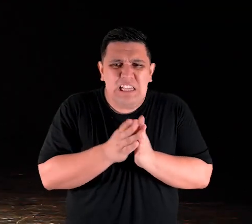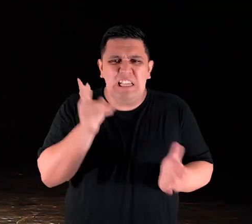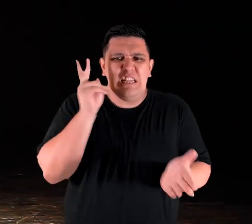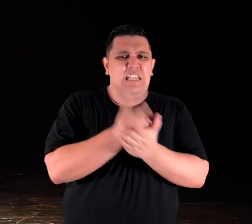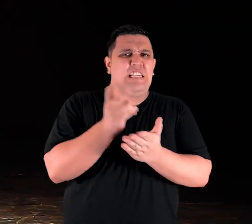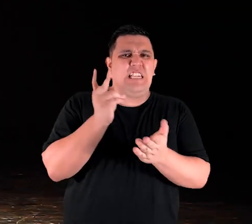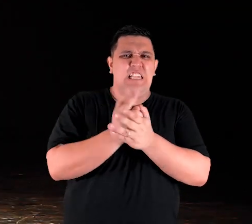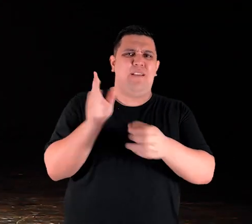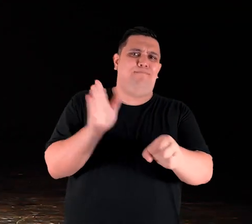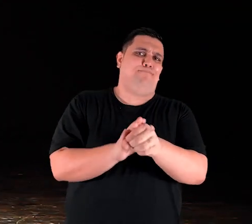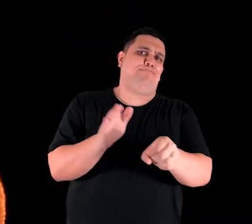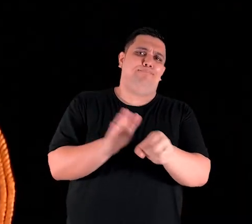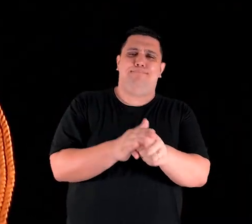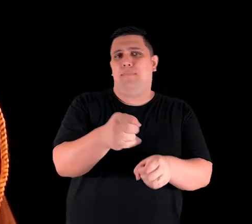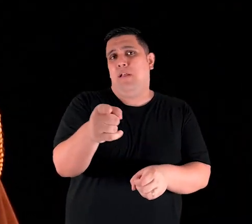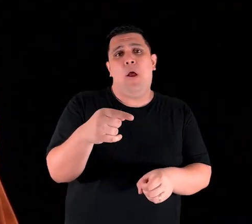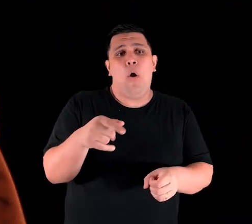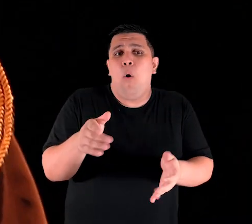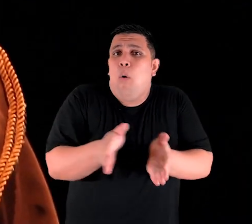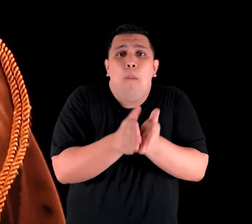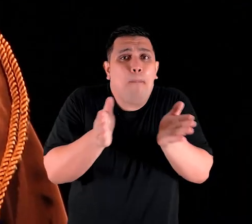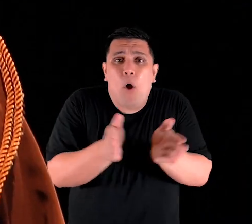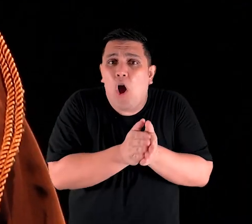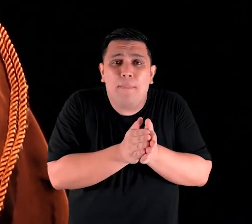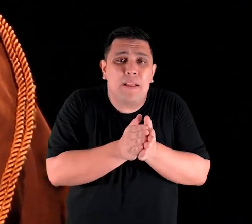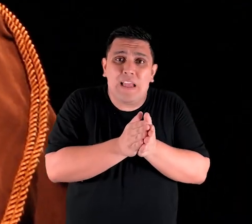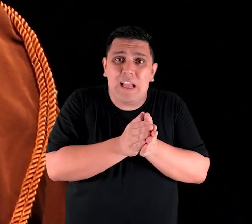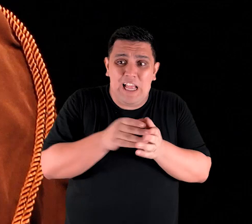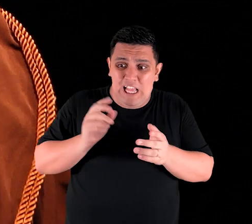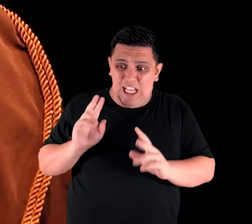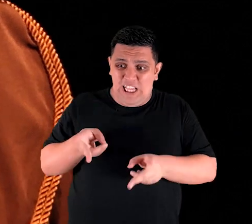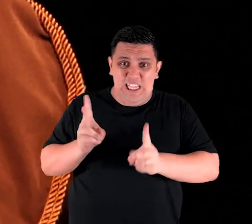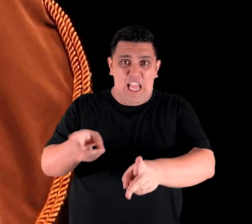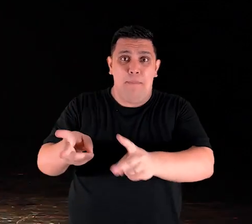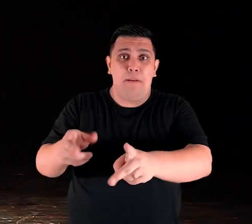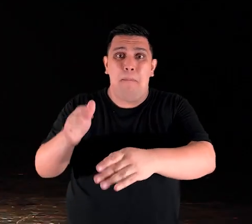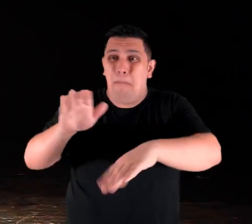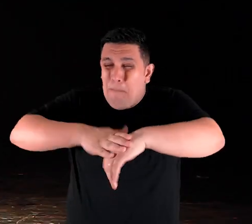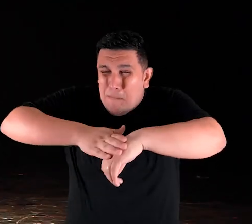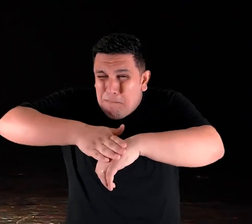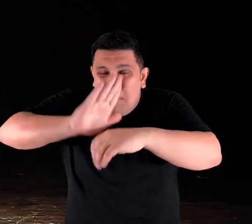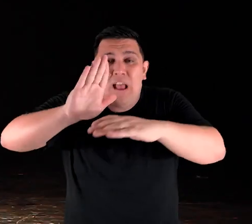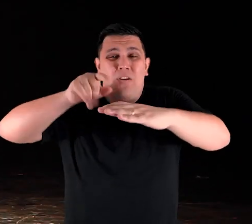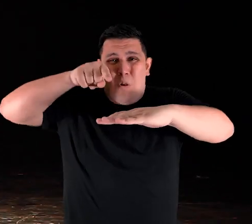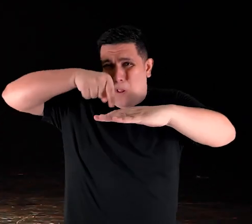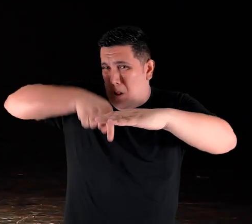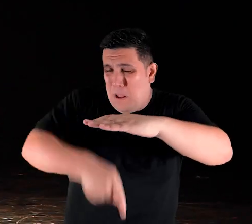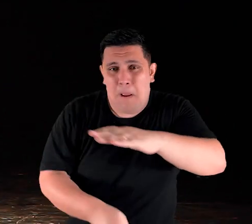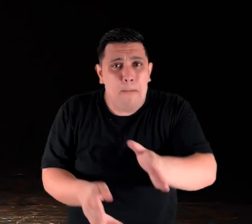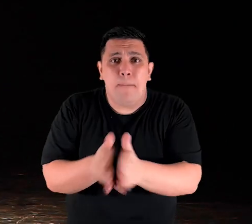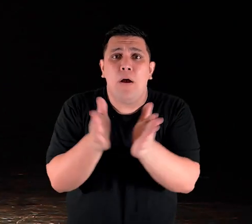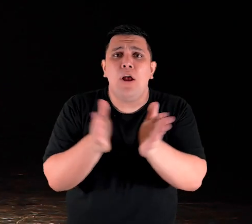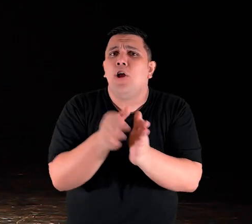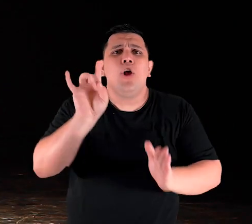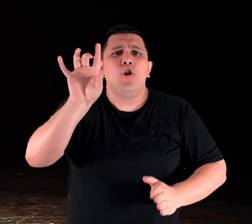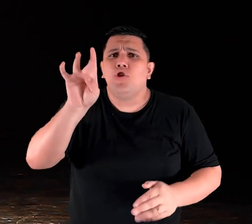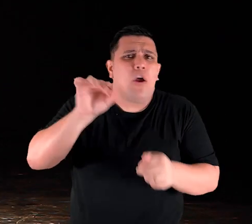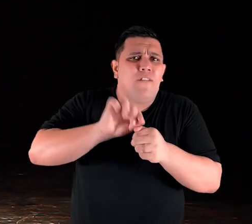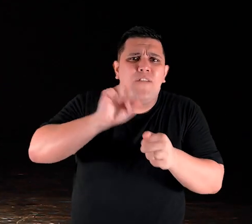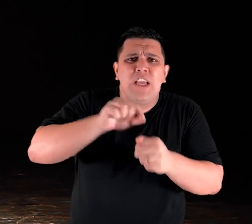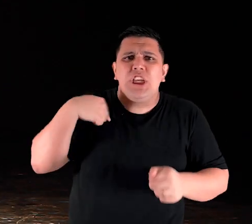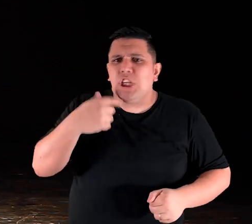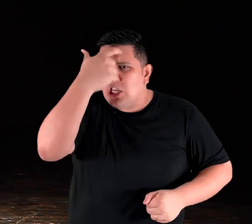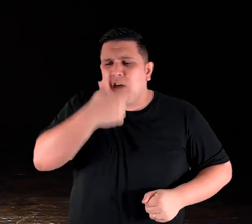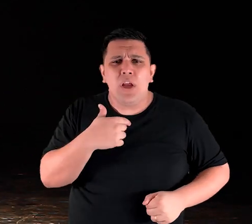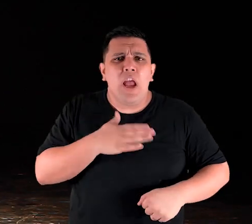sempre pobre. O pobre, cada vez mais pobre. Até hoje foi só isso que eu vi com esses olhos que a